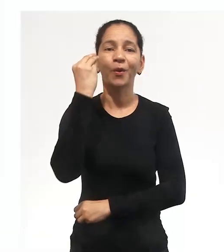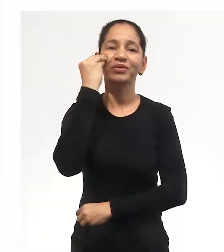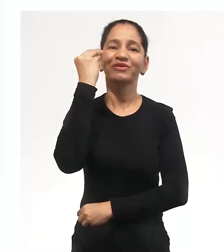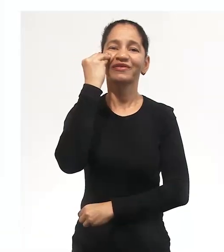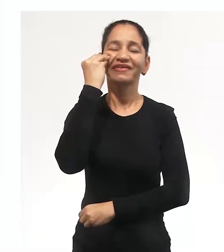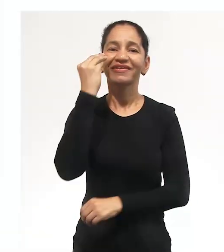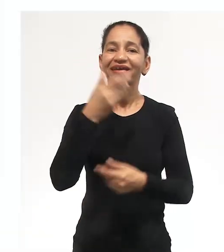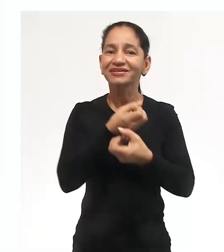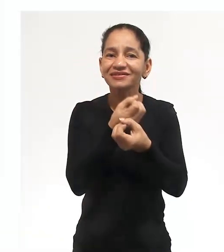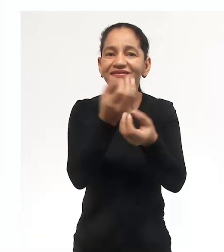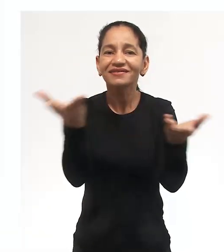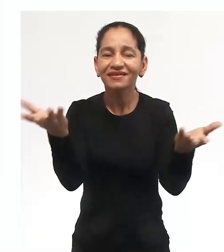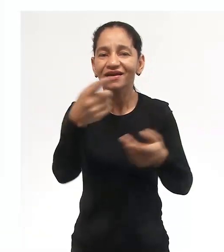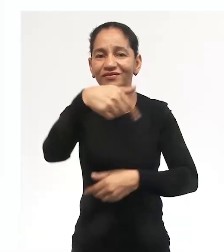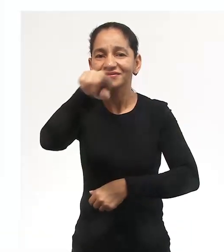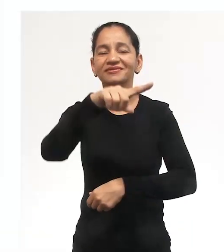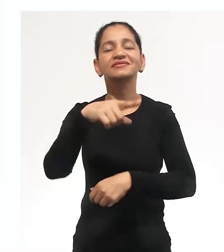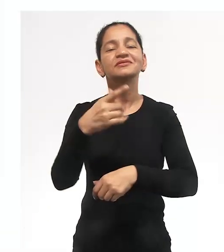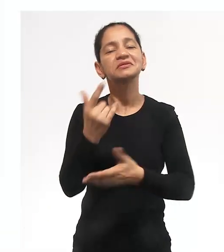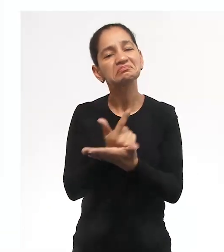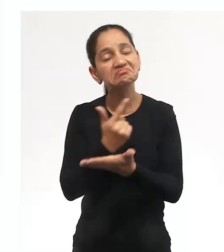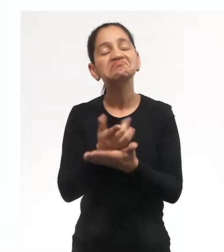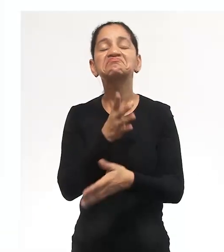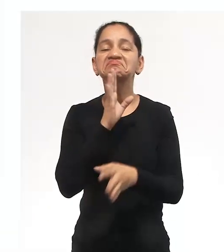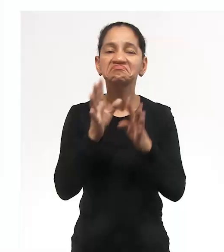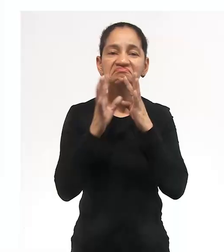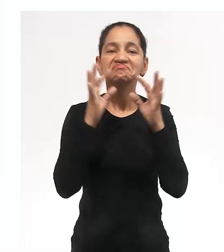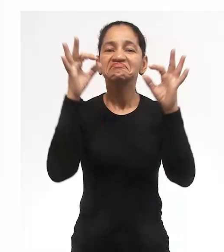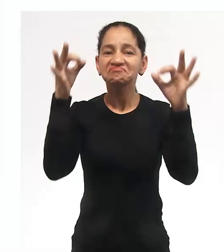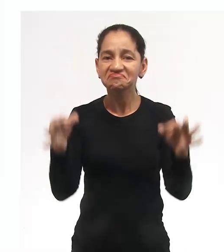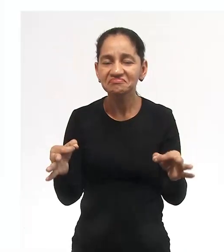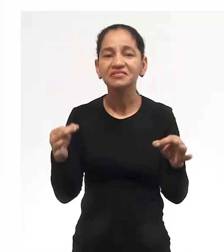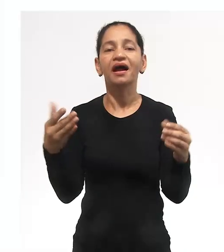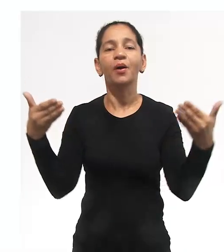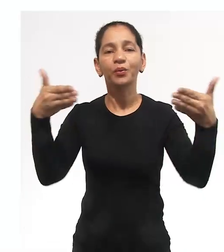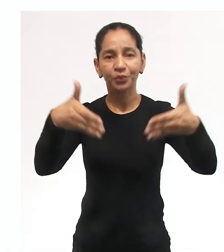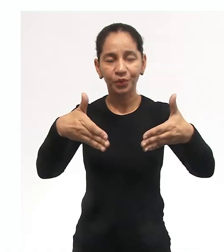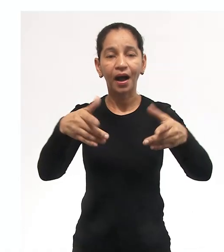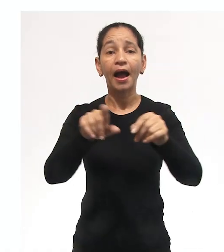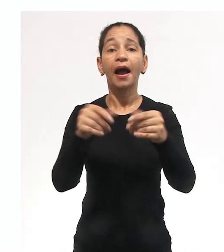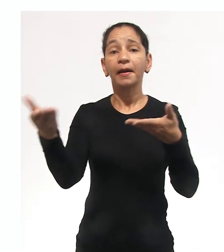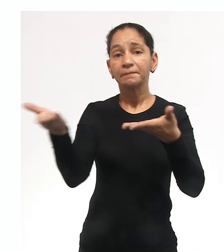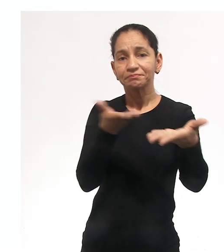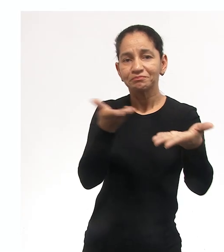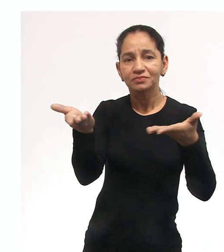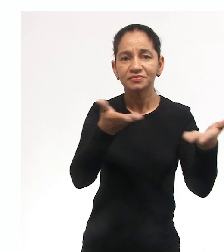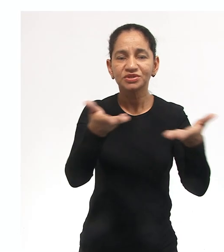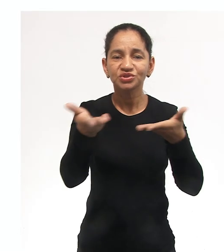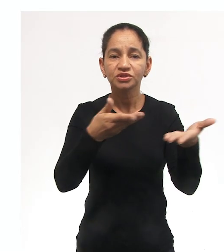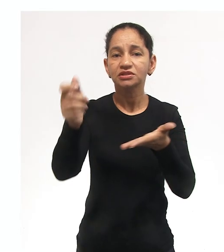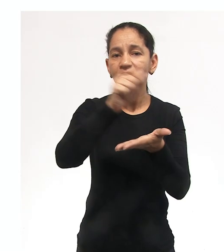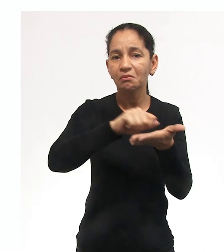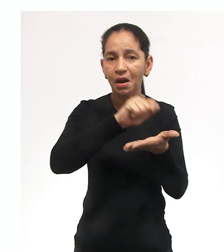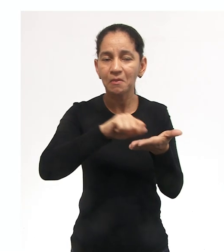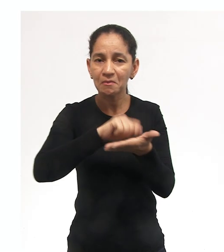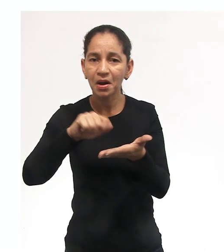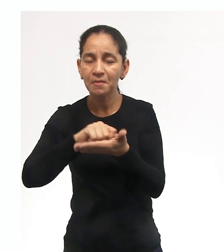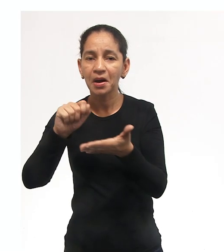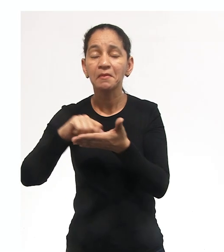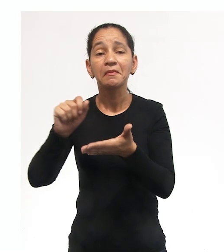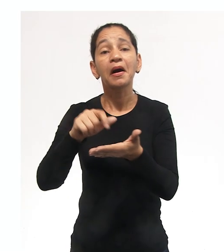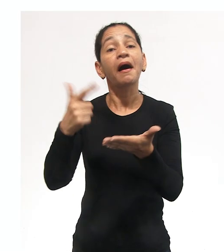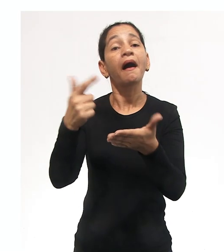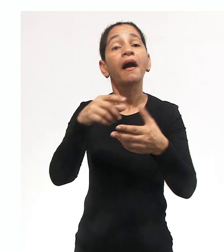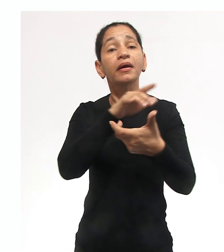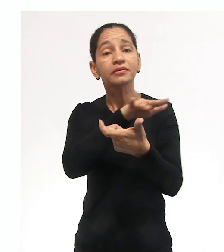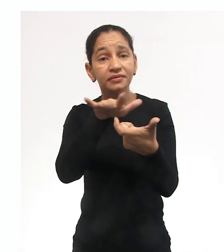conto indígena. Então, é a oportunidade de conhecermos essa literatura. Na aula 2, vamos trabalhar a mediação